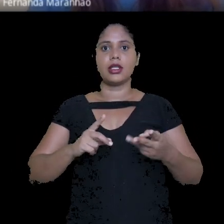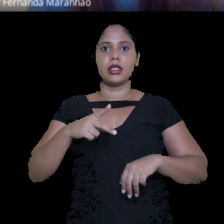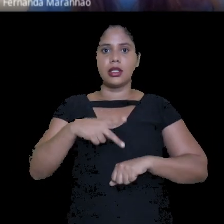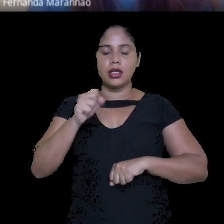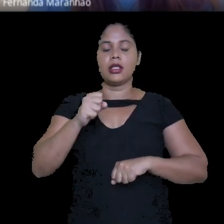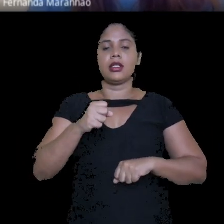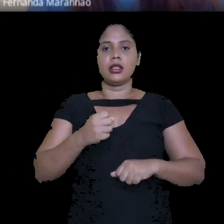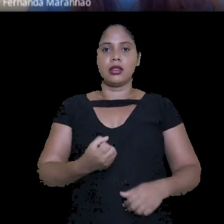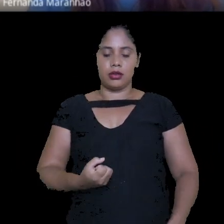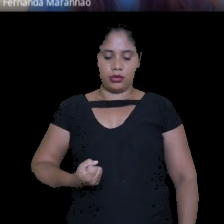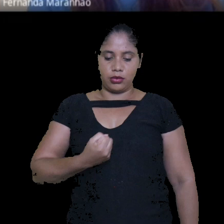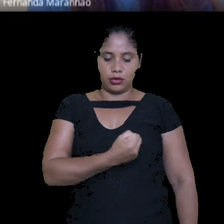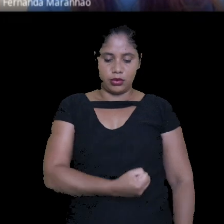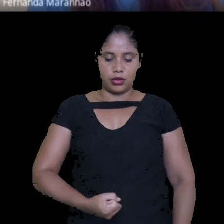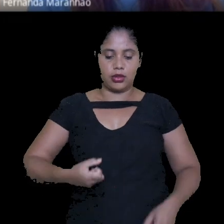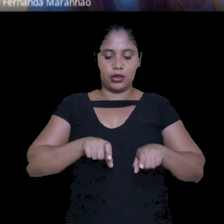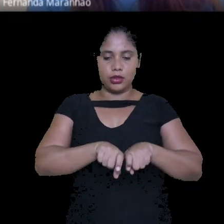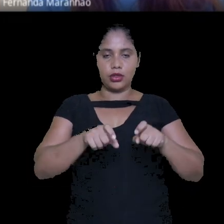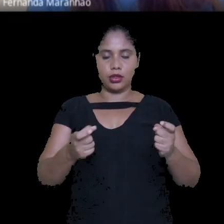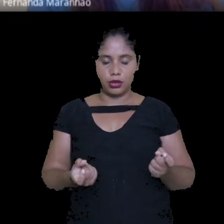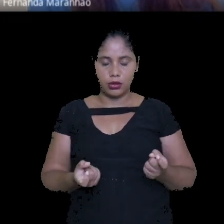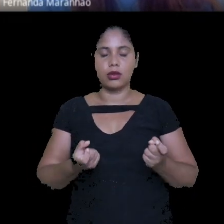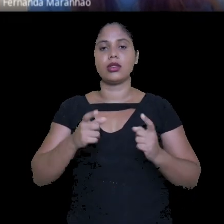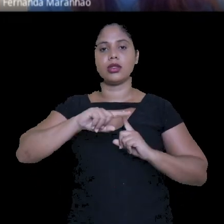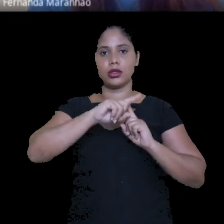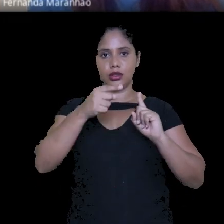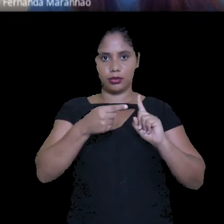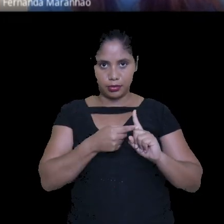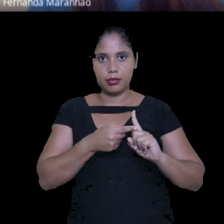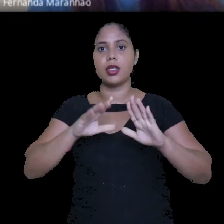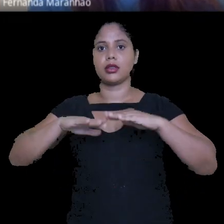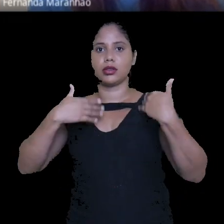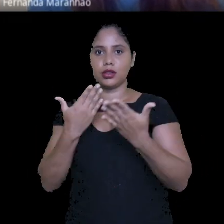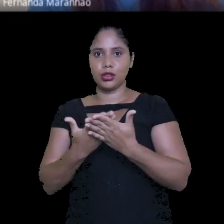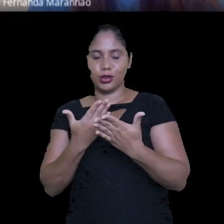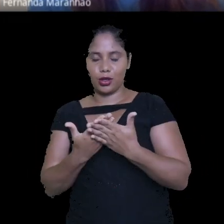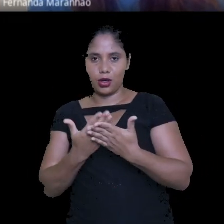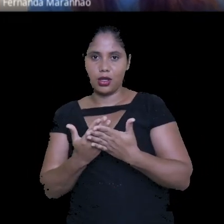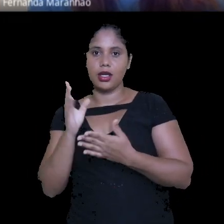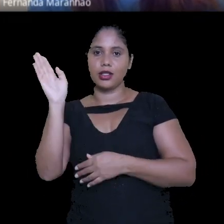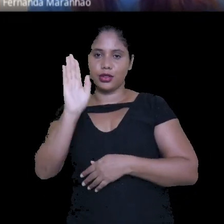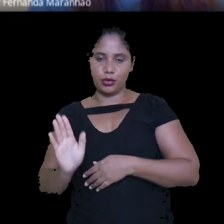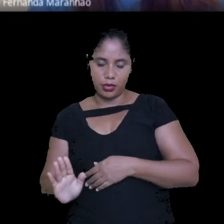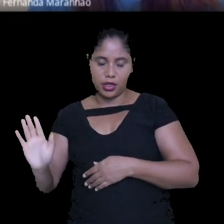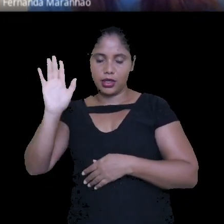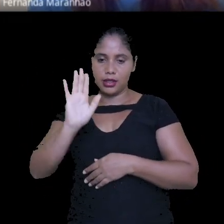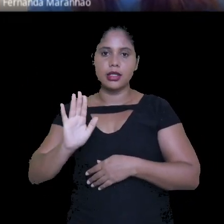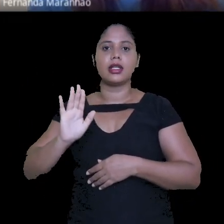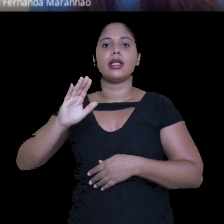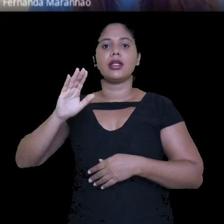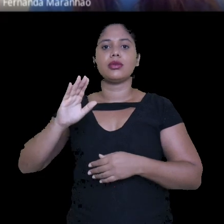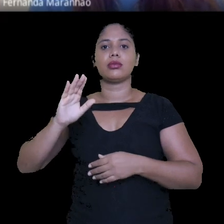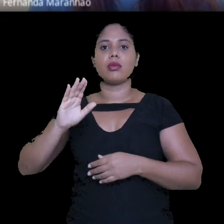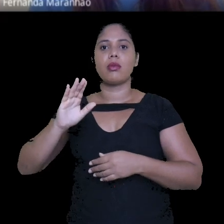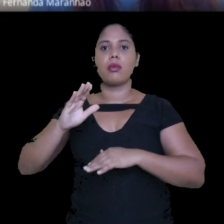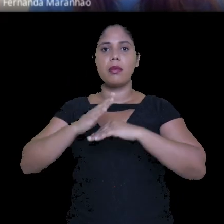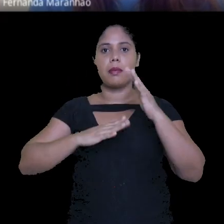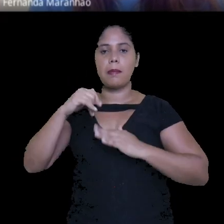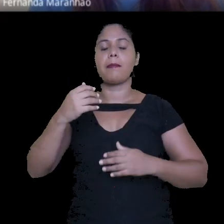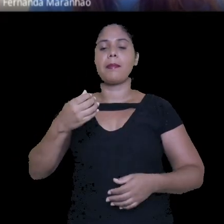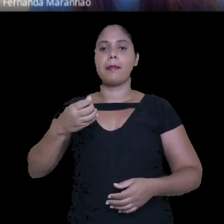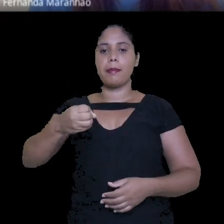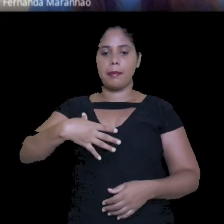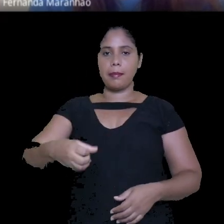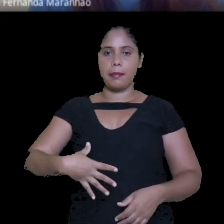e AMB. Tenho mestrado em saúde integral também pelo IMIP. Já fui professora substituta das disciplinas